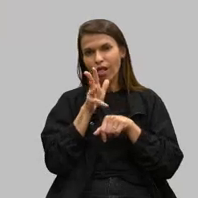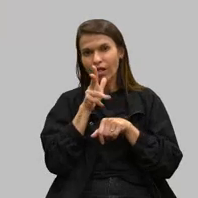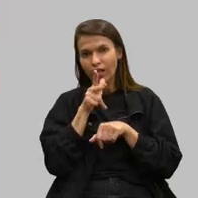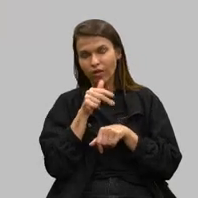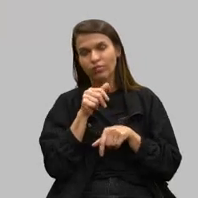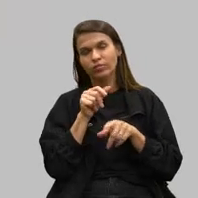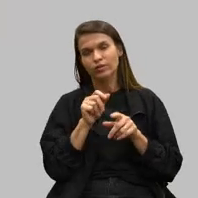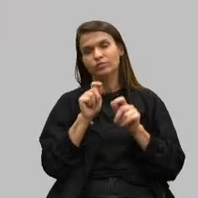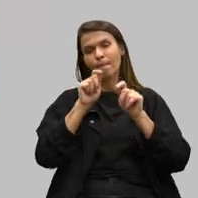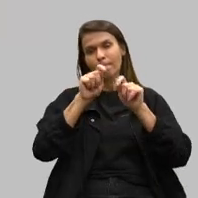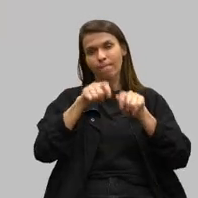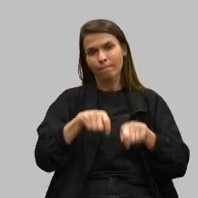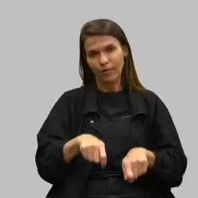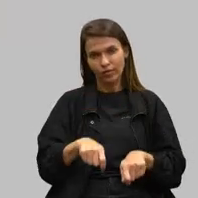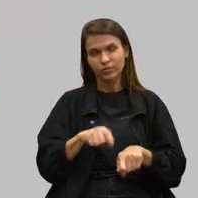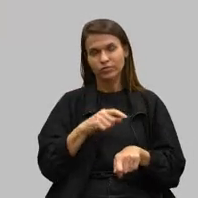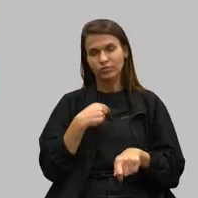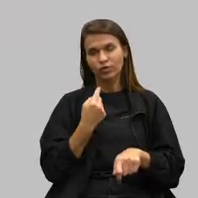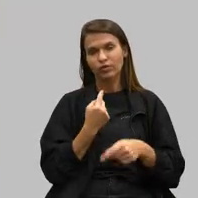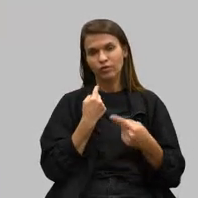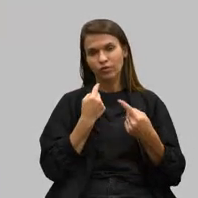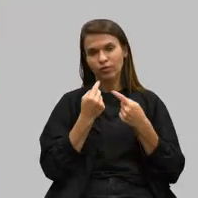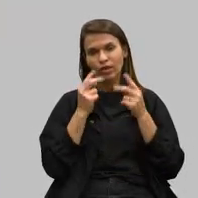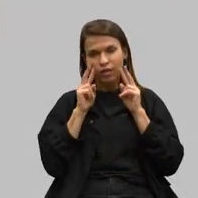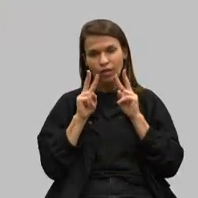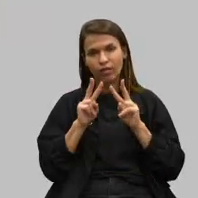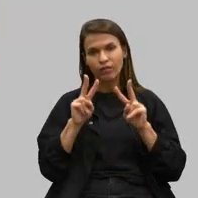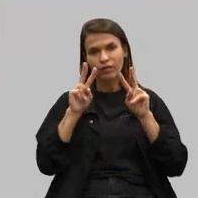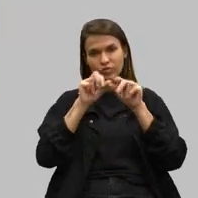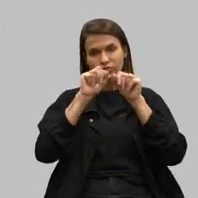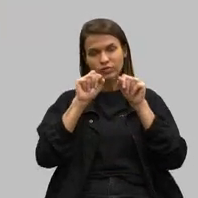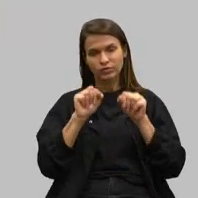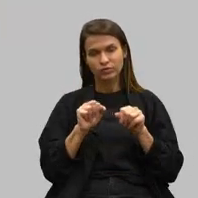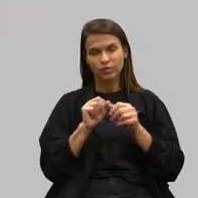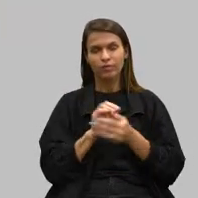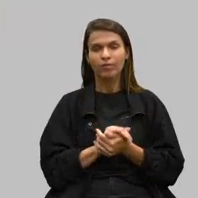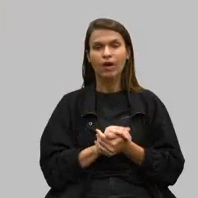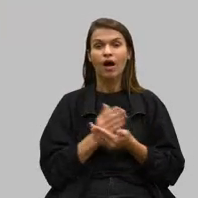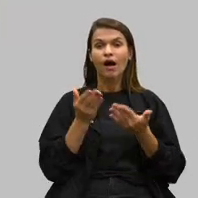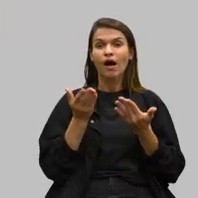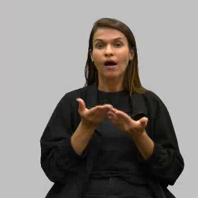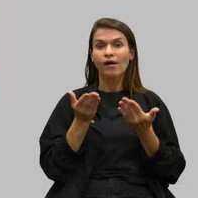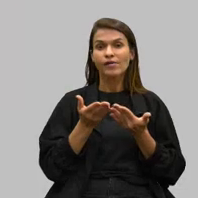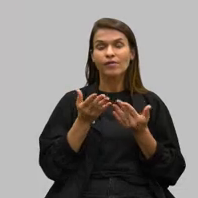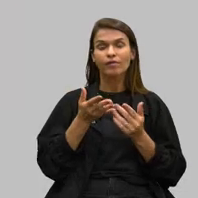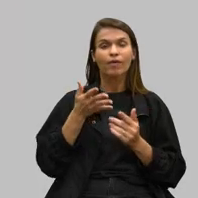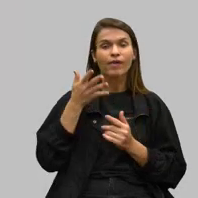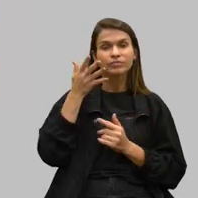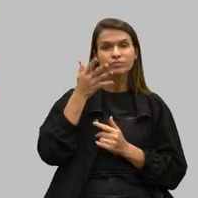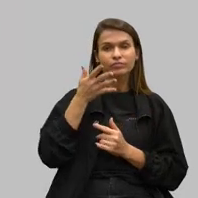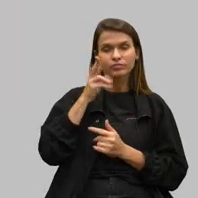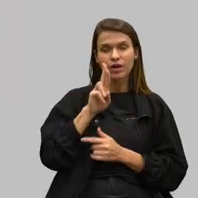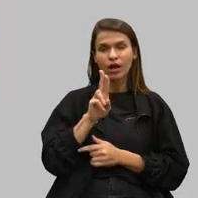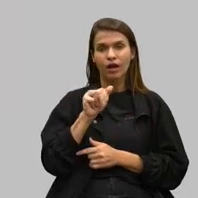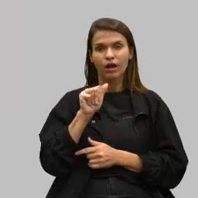isso possa a gente começar a ver o sistema. Com a palavra, o deputado Rafael Martins.